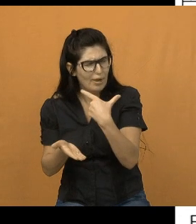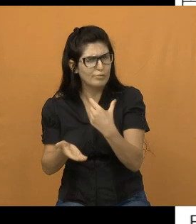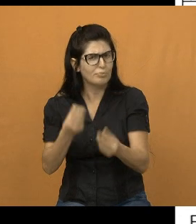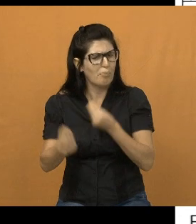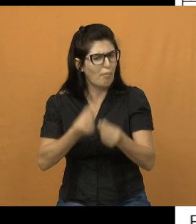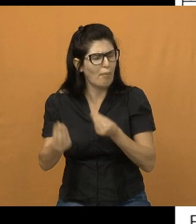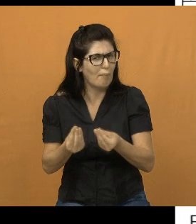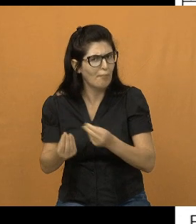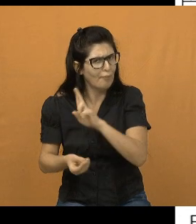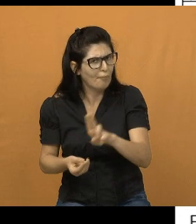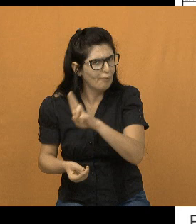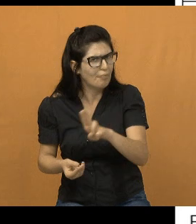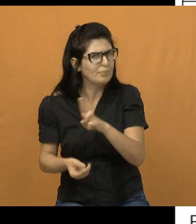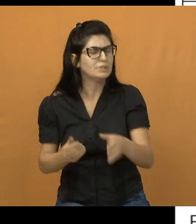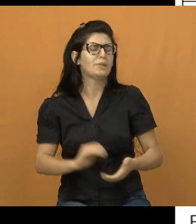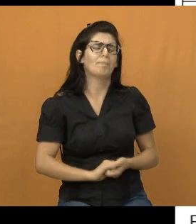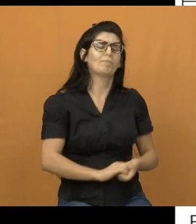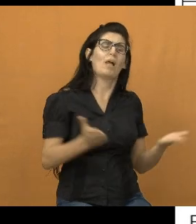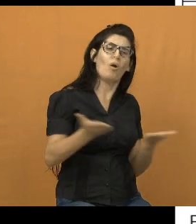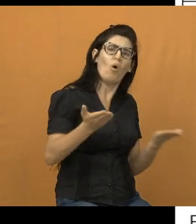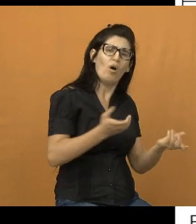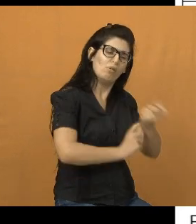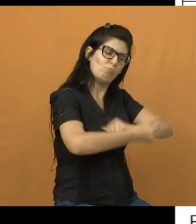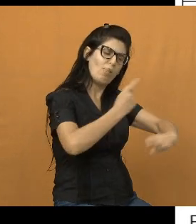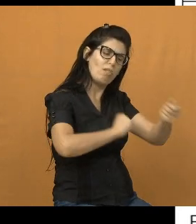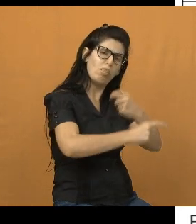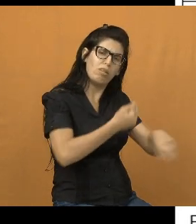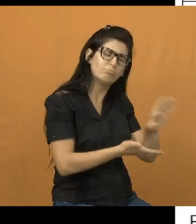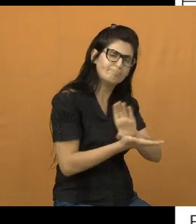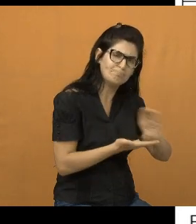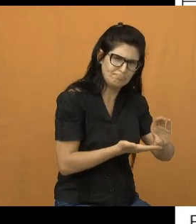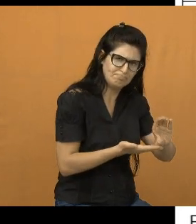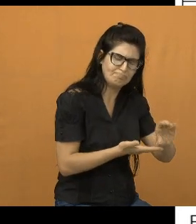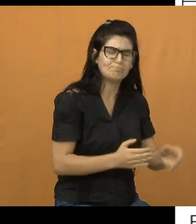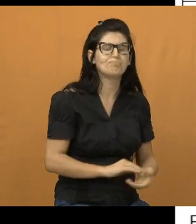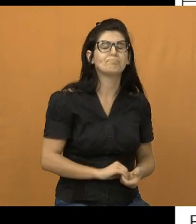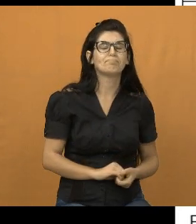Vamos falar da gestão financeira.